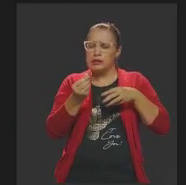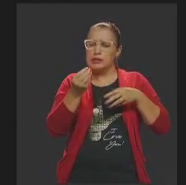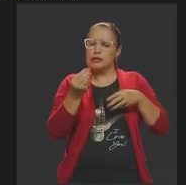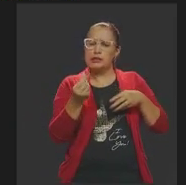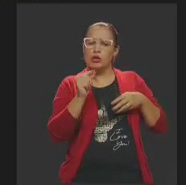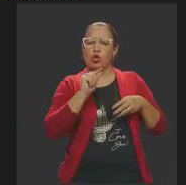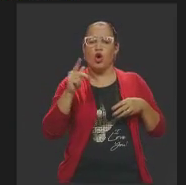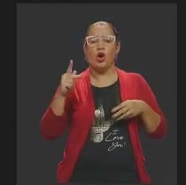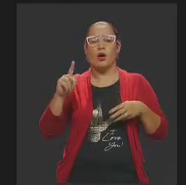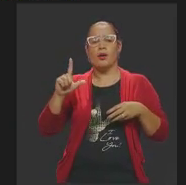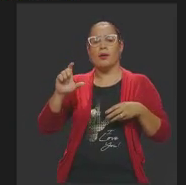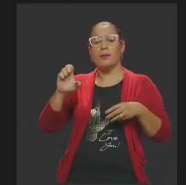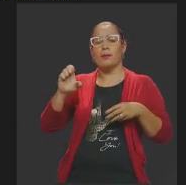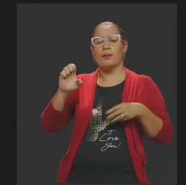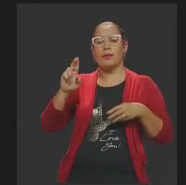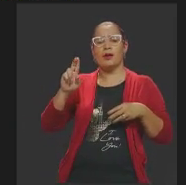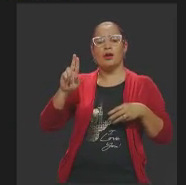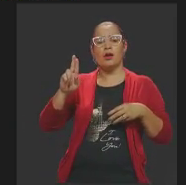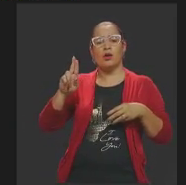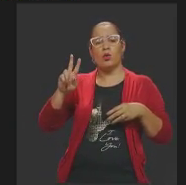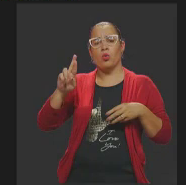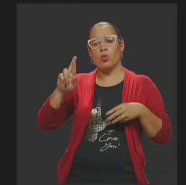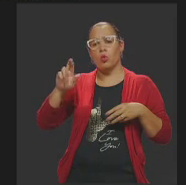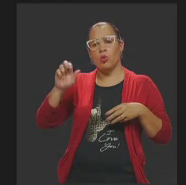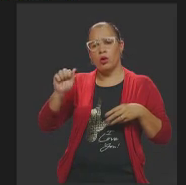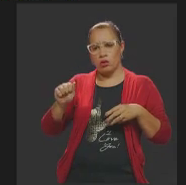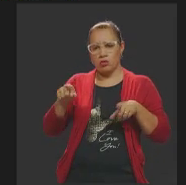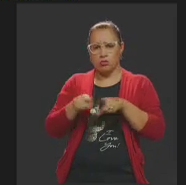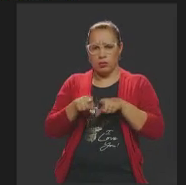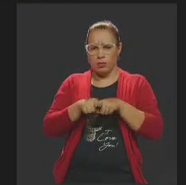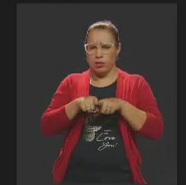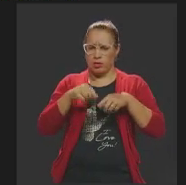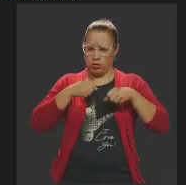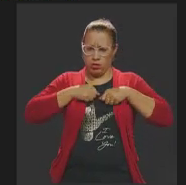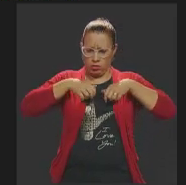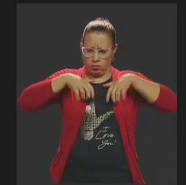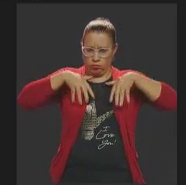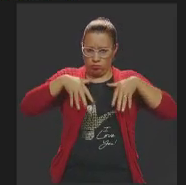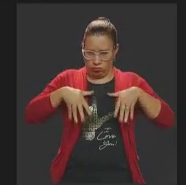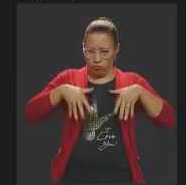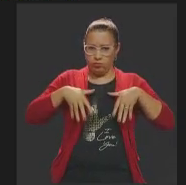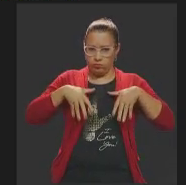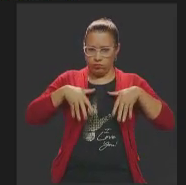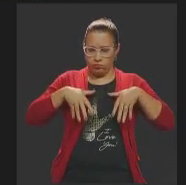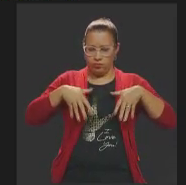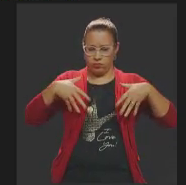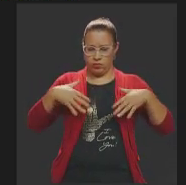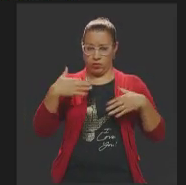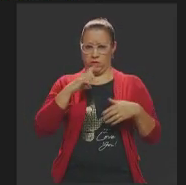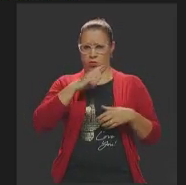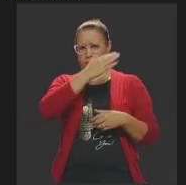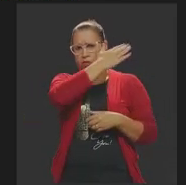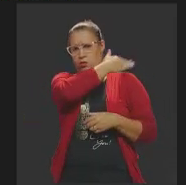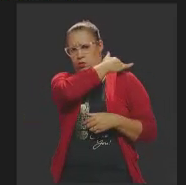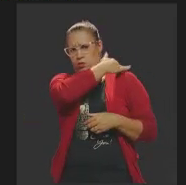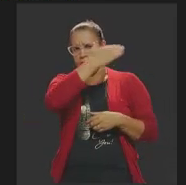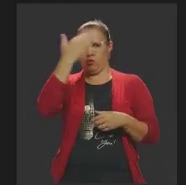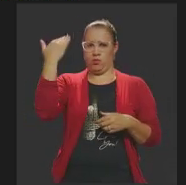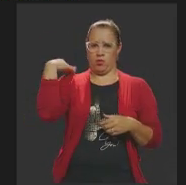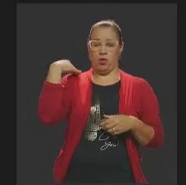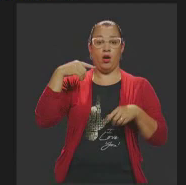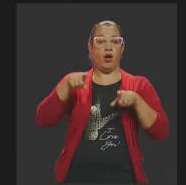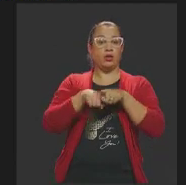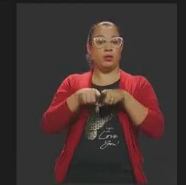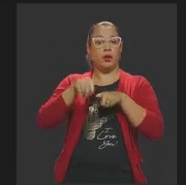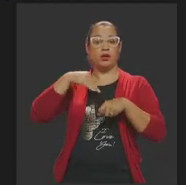essa pleura então vai manter uma certa firmeza desses pulmões. Nos alvéolos, então, vai ocorrer essas trocas gasosas que nós